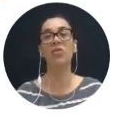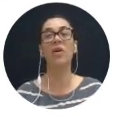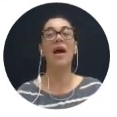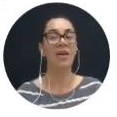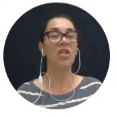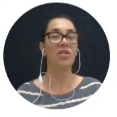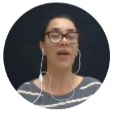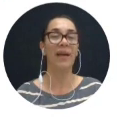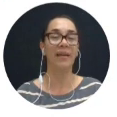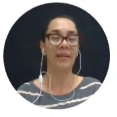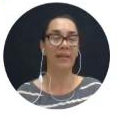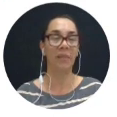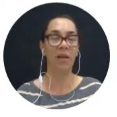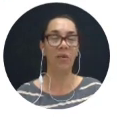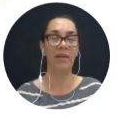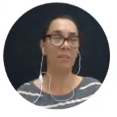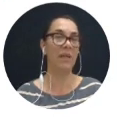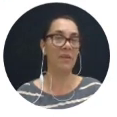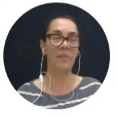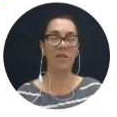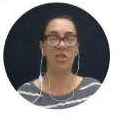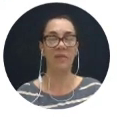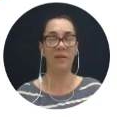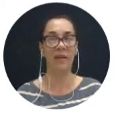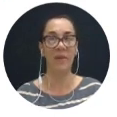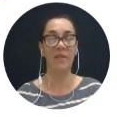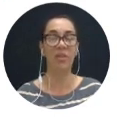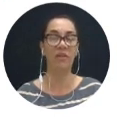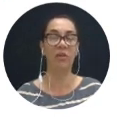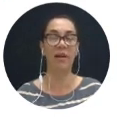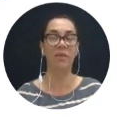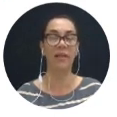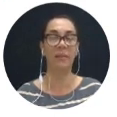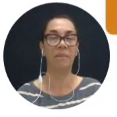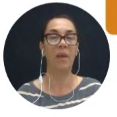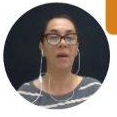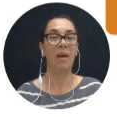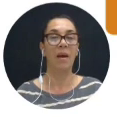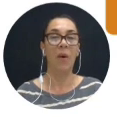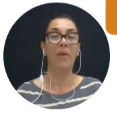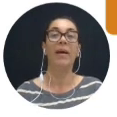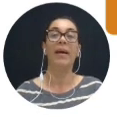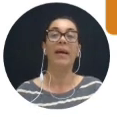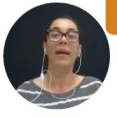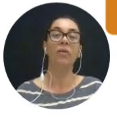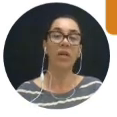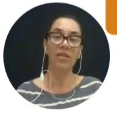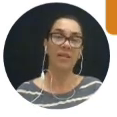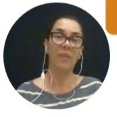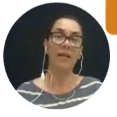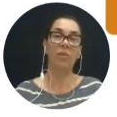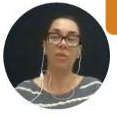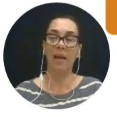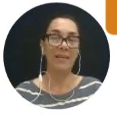durante o vídeo, a gente vai entendendo melhor essa minha perspectiva, a perspectiva que eu trago aqui. Bom, no que